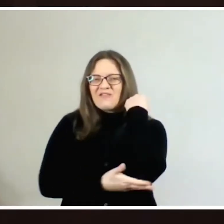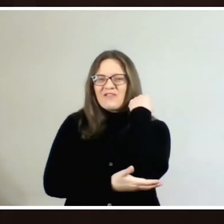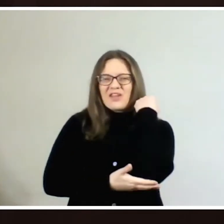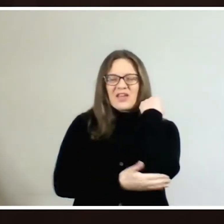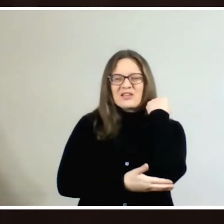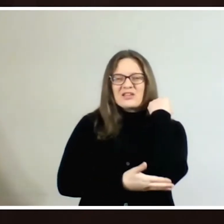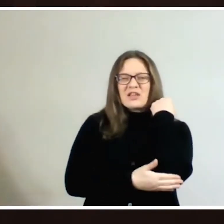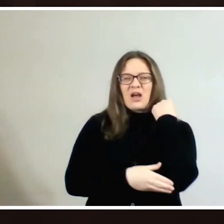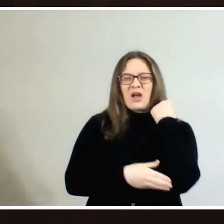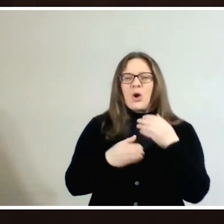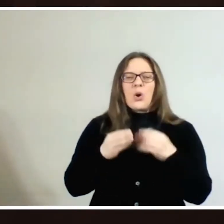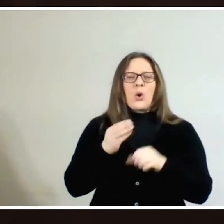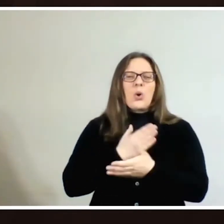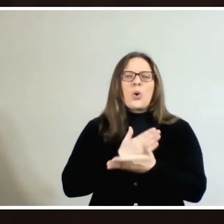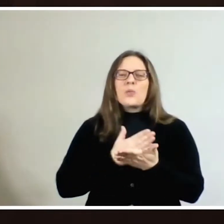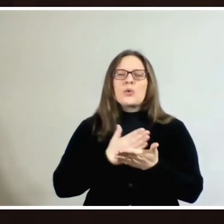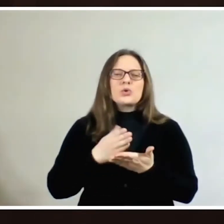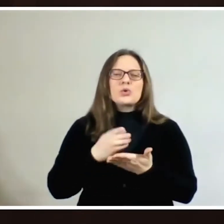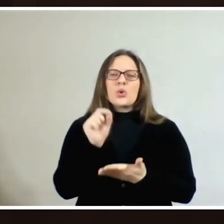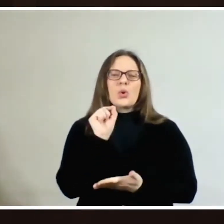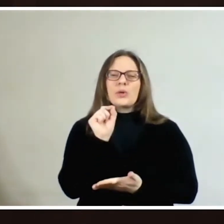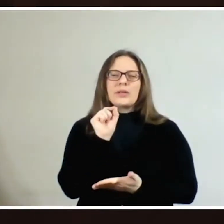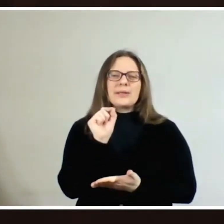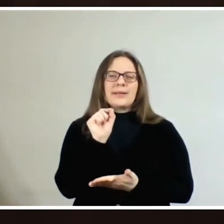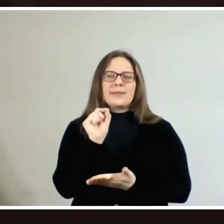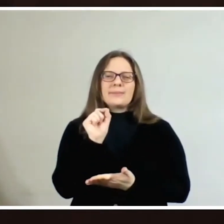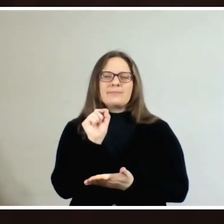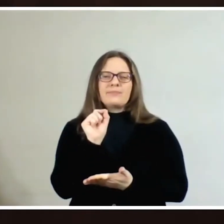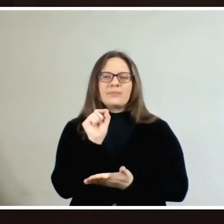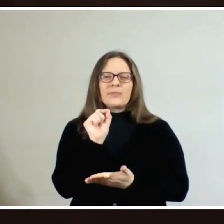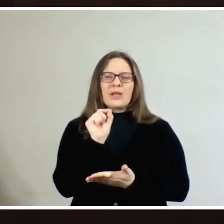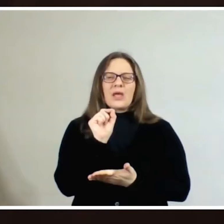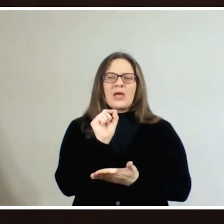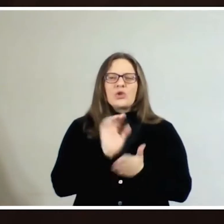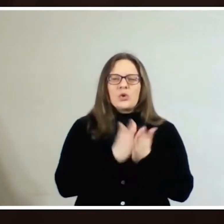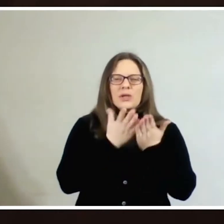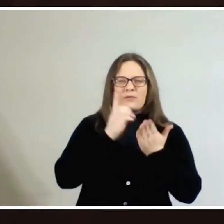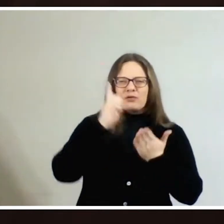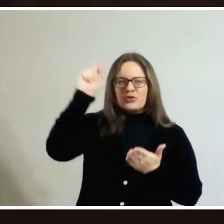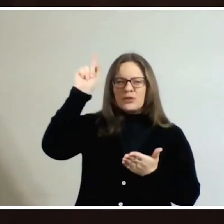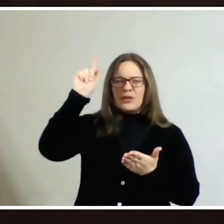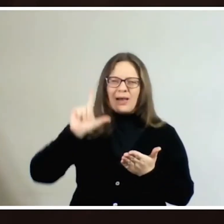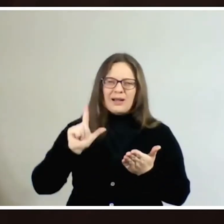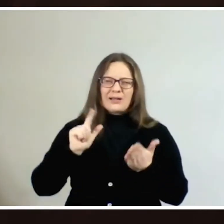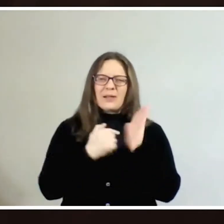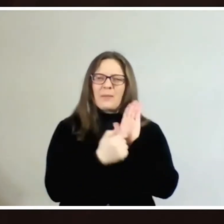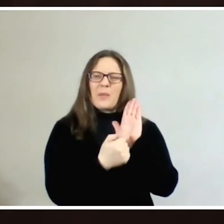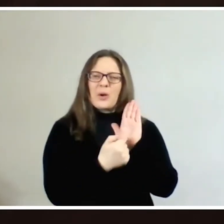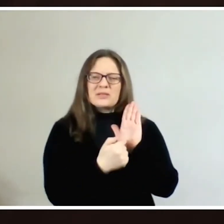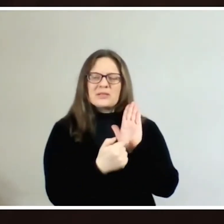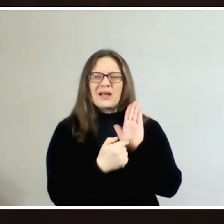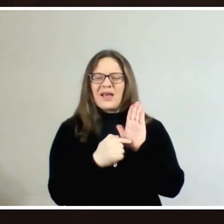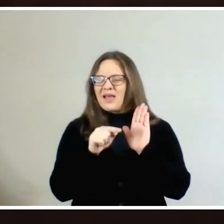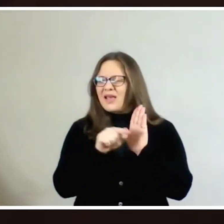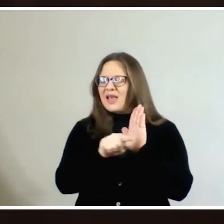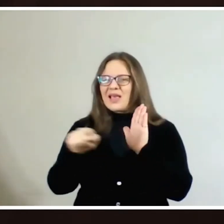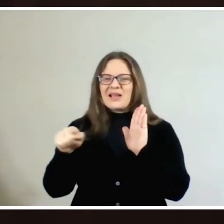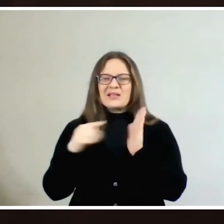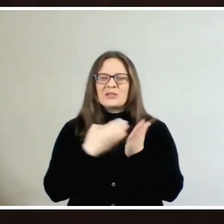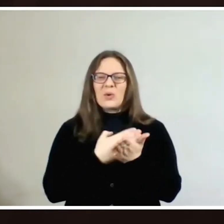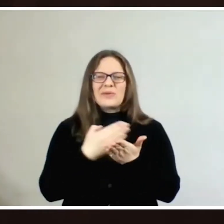no livro de Gálatas. Esse outro evangelho abriu um precedente para a igreja de que poderia